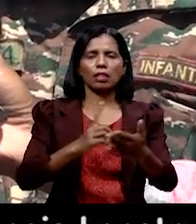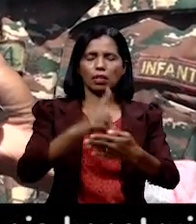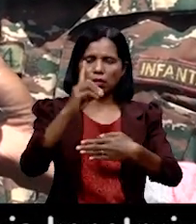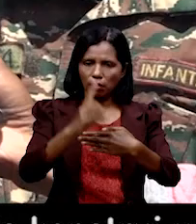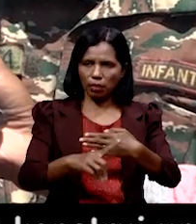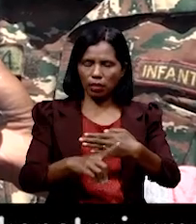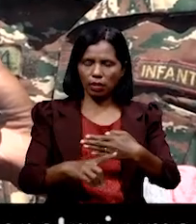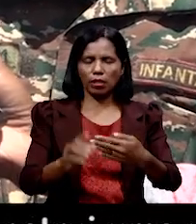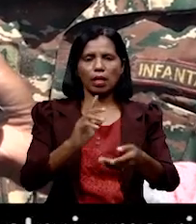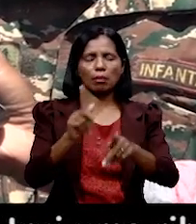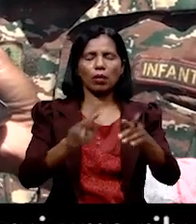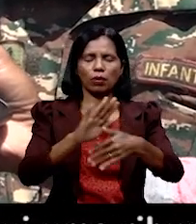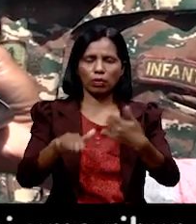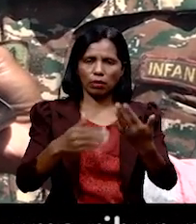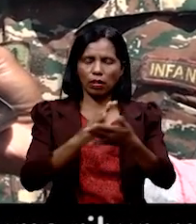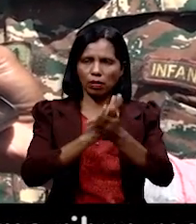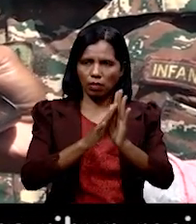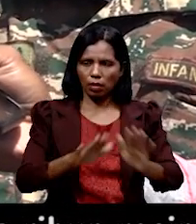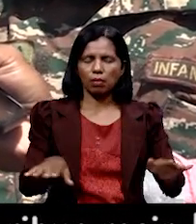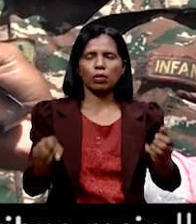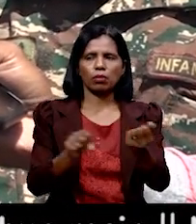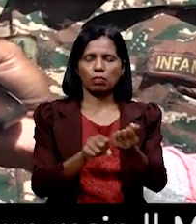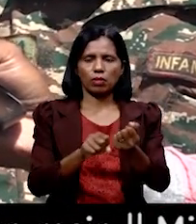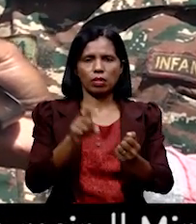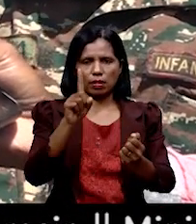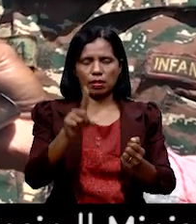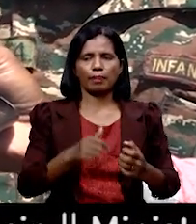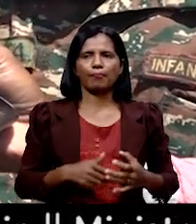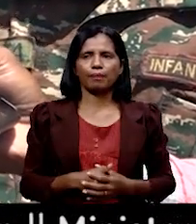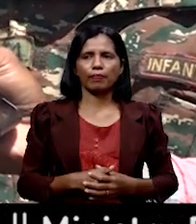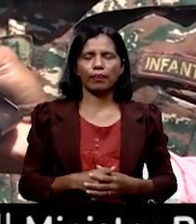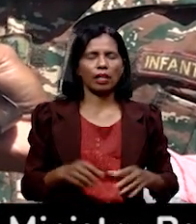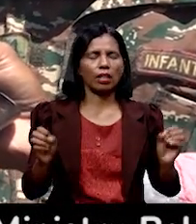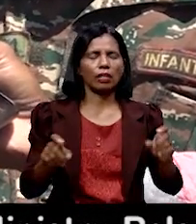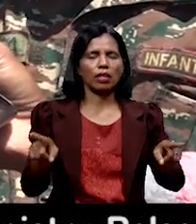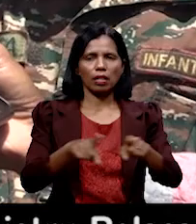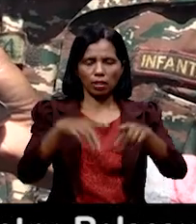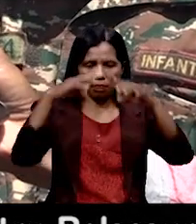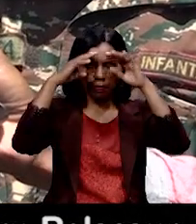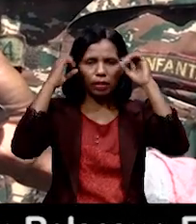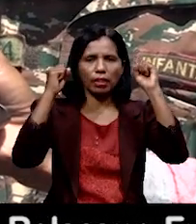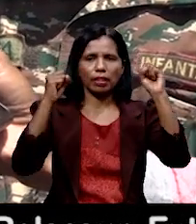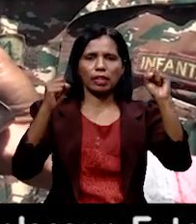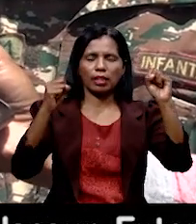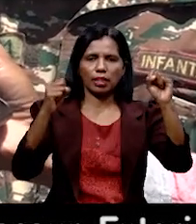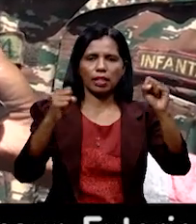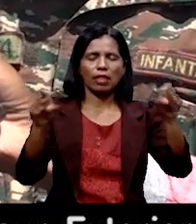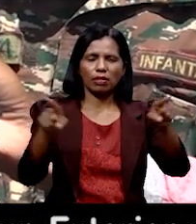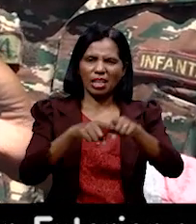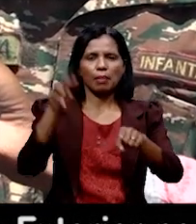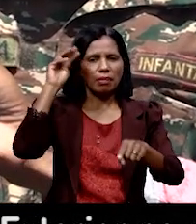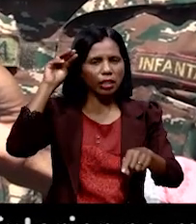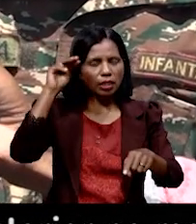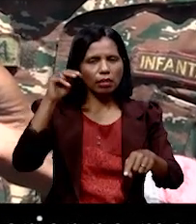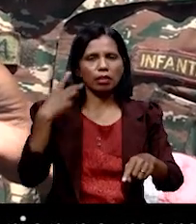ninha hakamate, mos contribuição ito. Nem maka nem kata ka laos atsai presidente ka, atsai ministro ka, maka